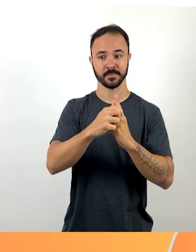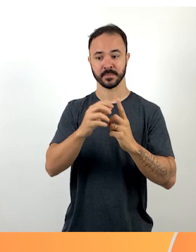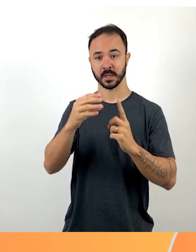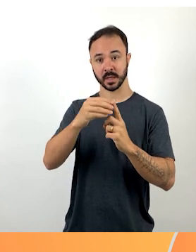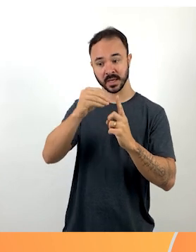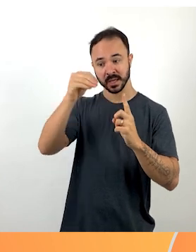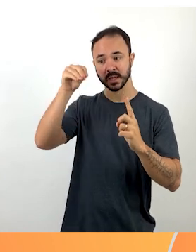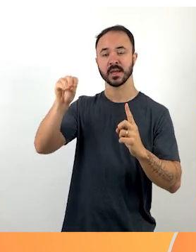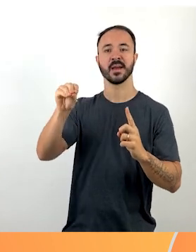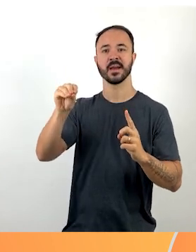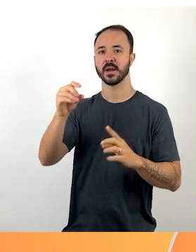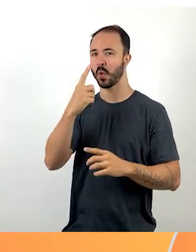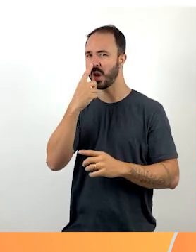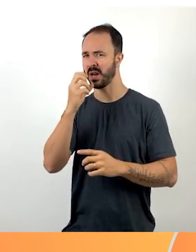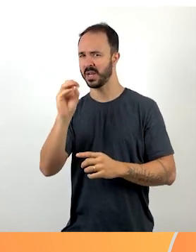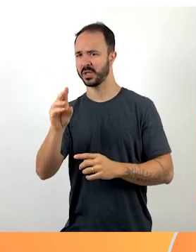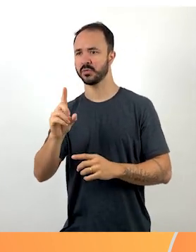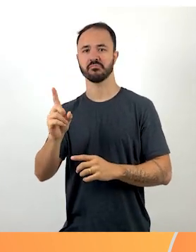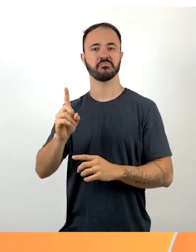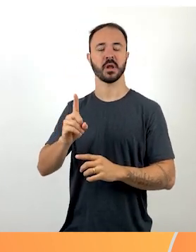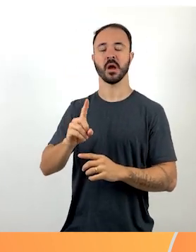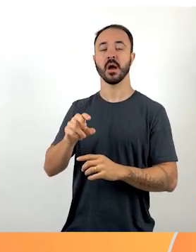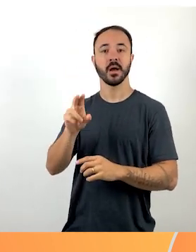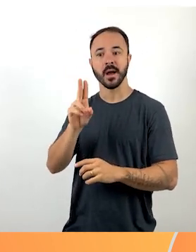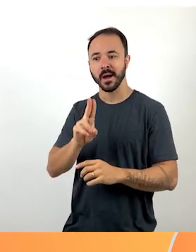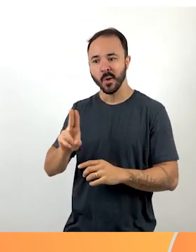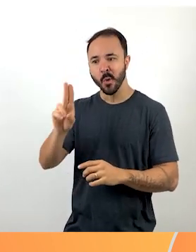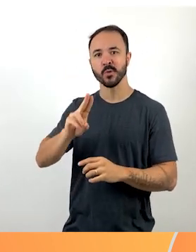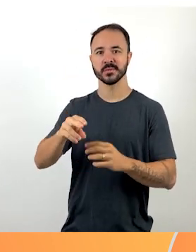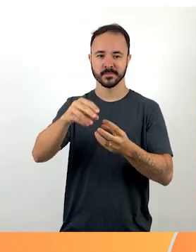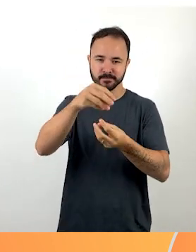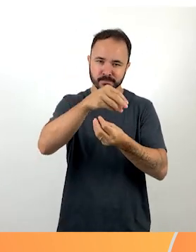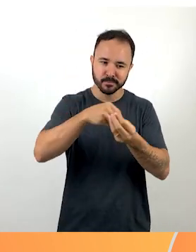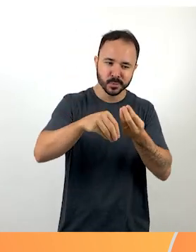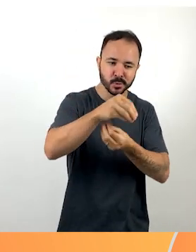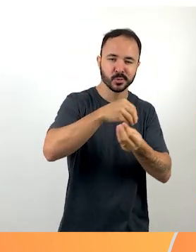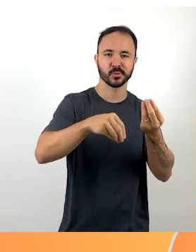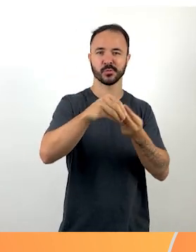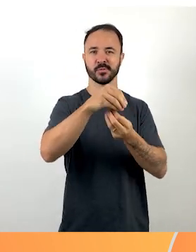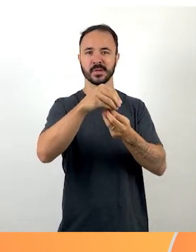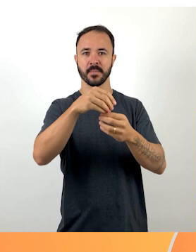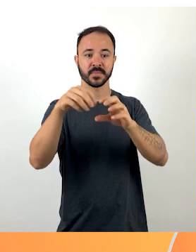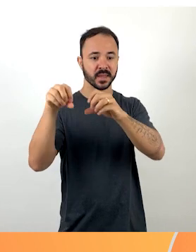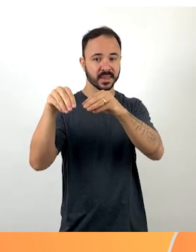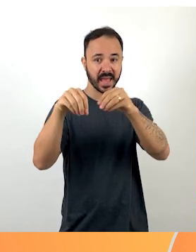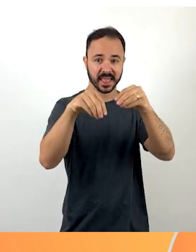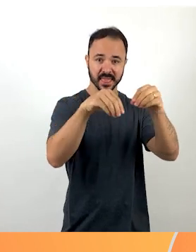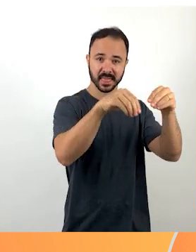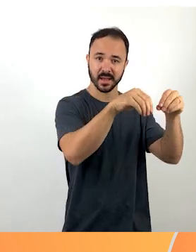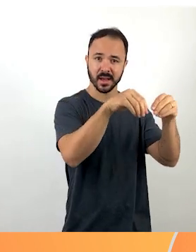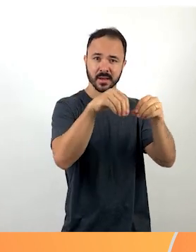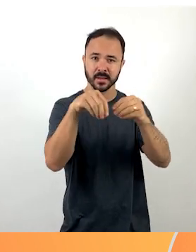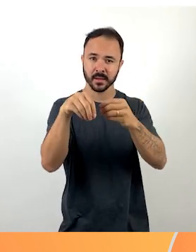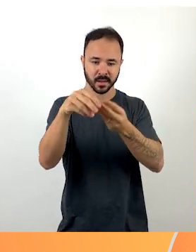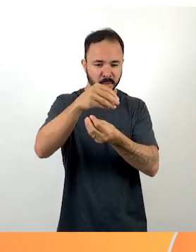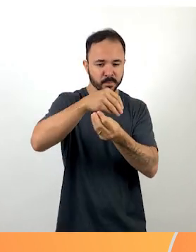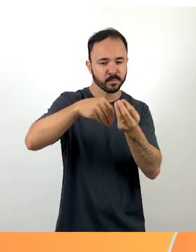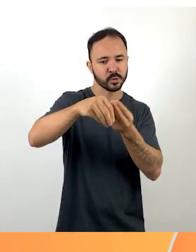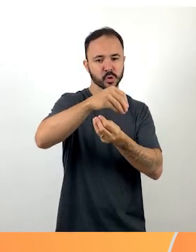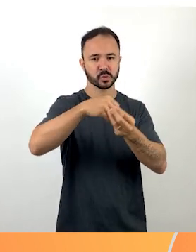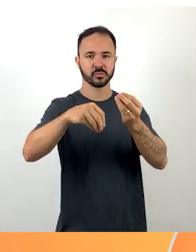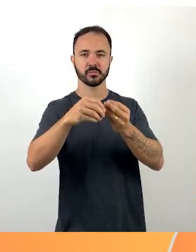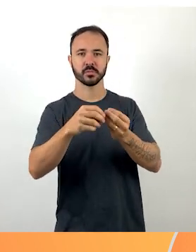Esse resíduo é colocado em uma camada, e depois é acrescentada uma grama seca, camada de grama seca acima, e depois